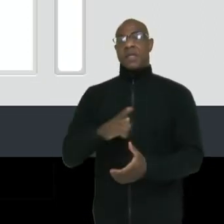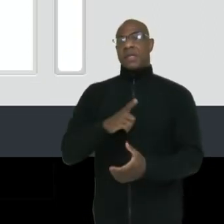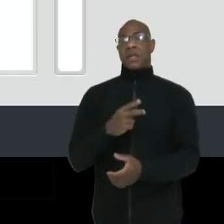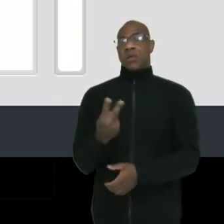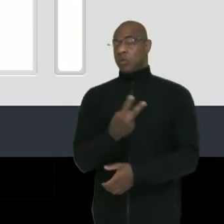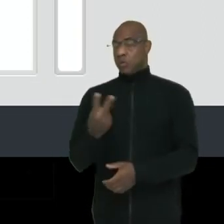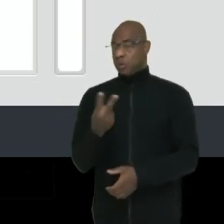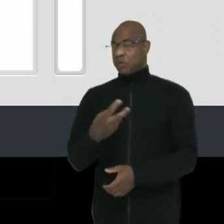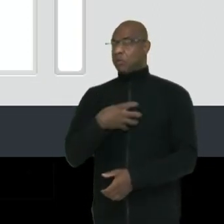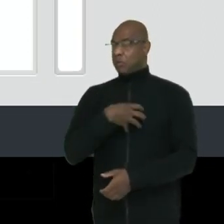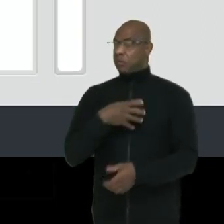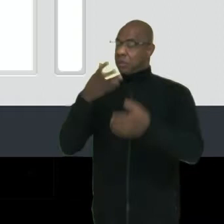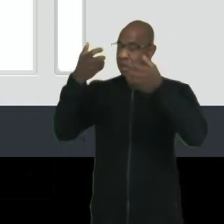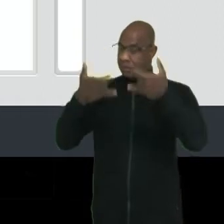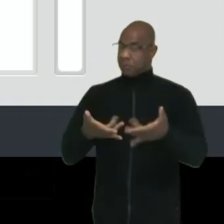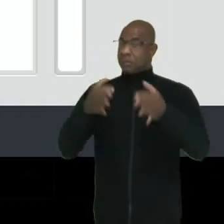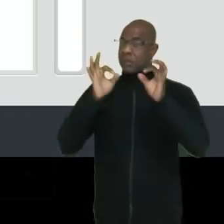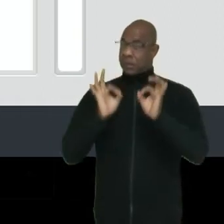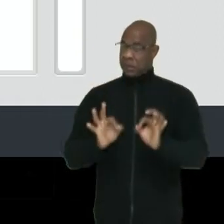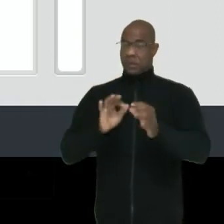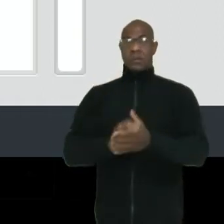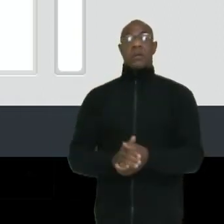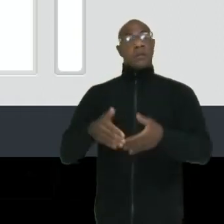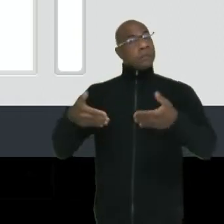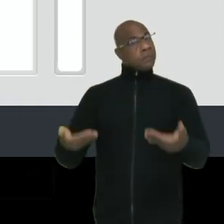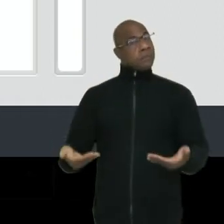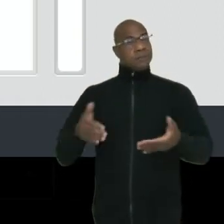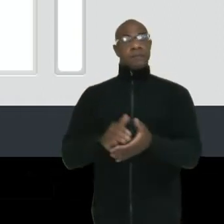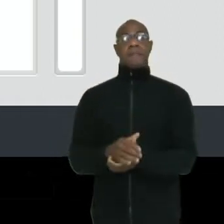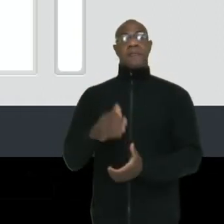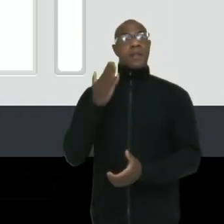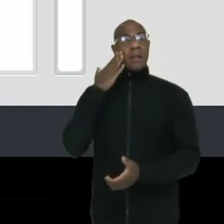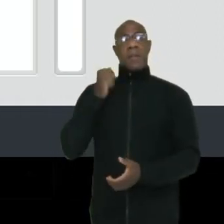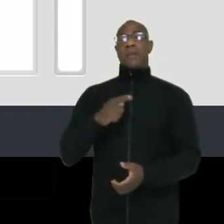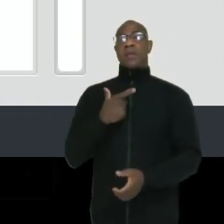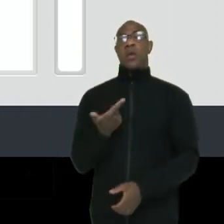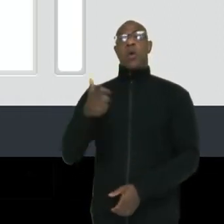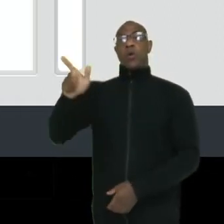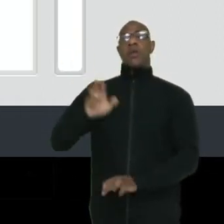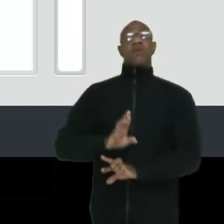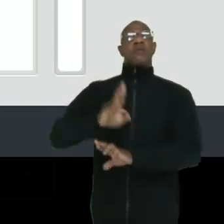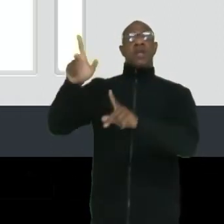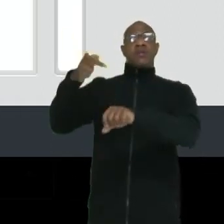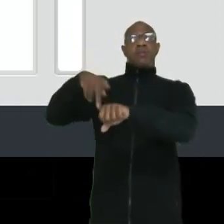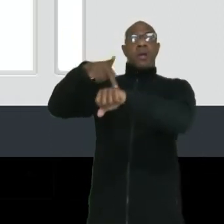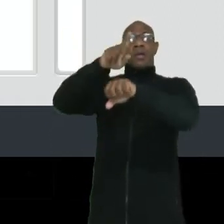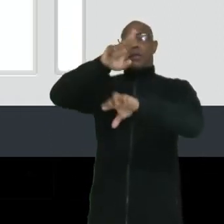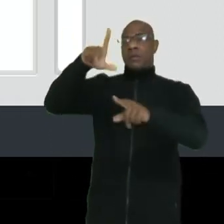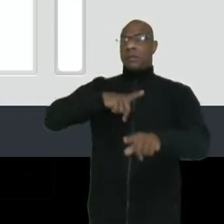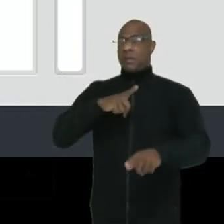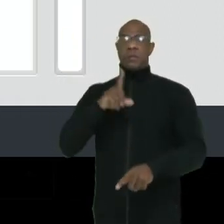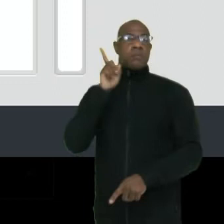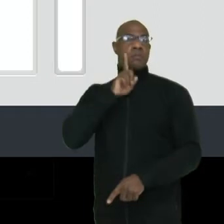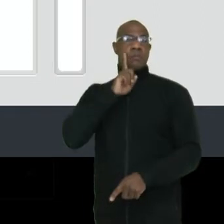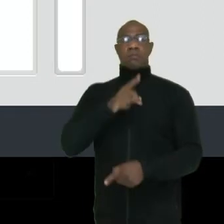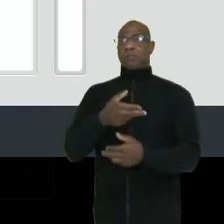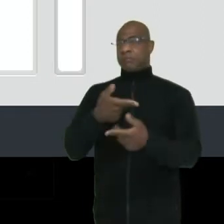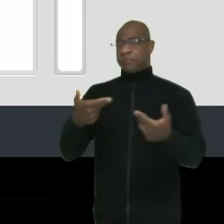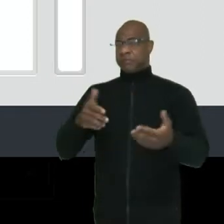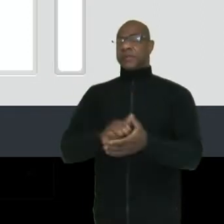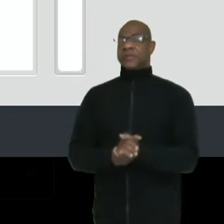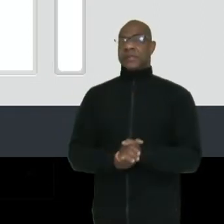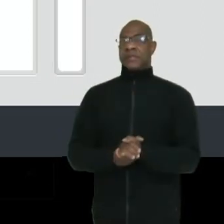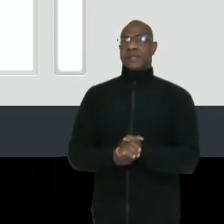estão corretas, certo? E sabemos que existe várias outras diferenças entre o inglês britânico e americano.